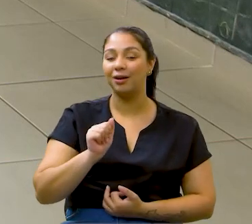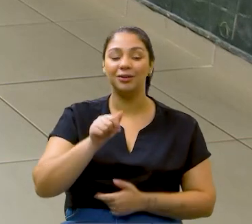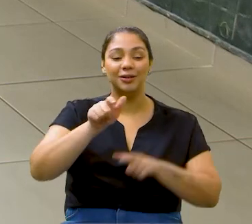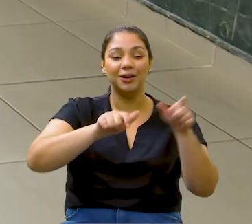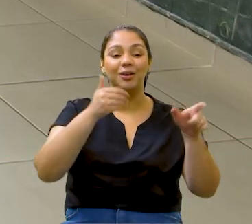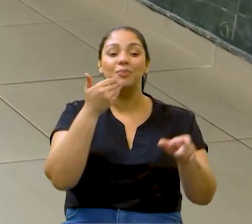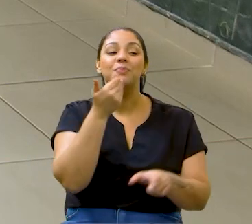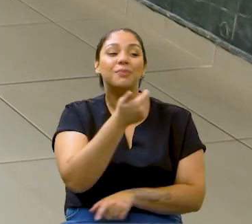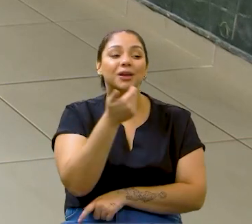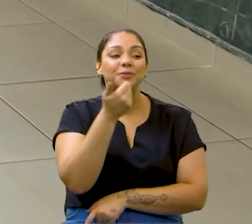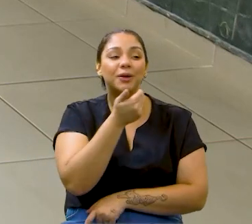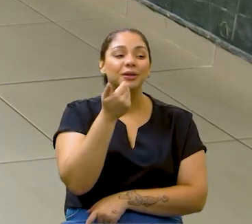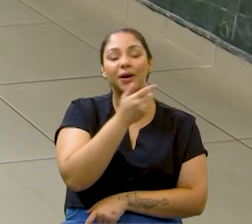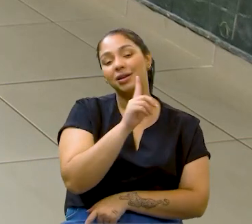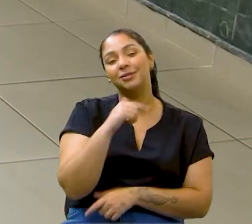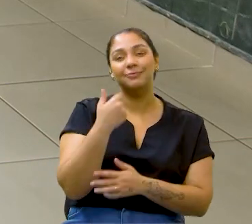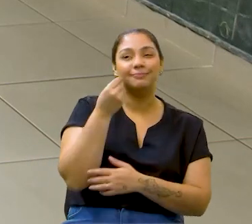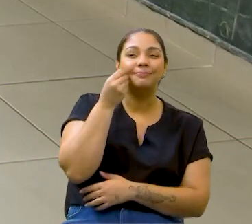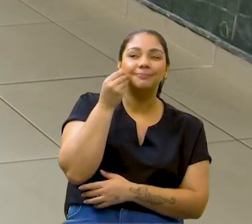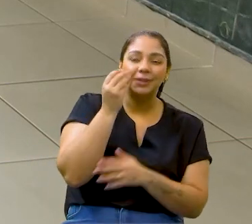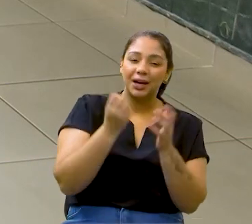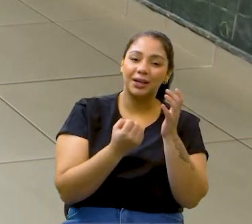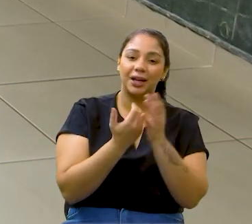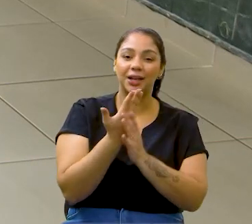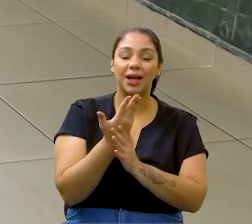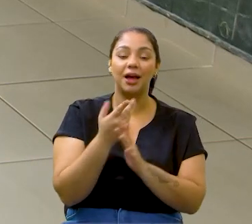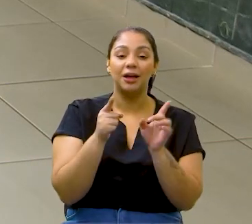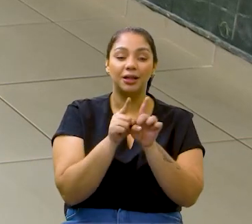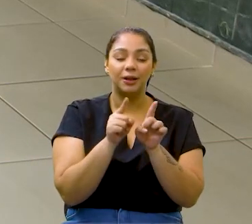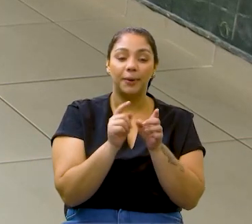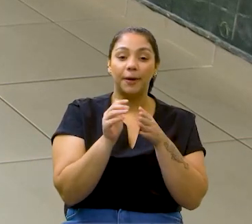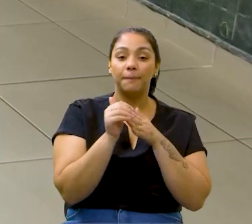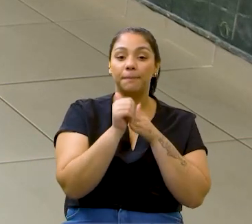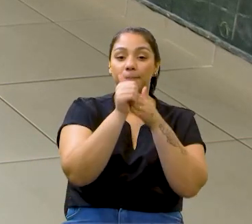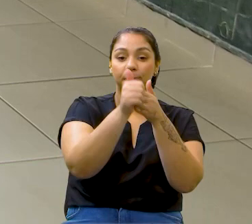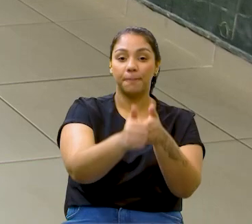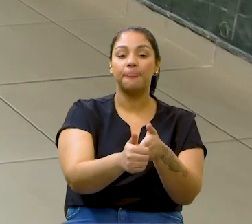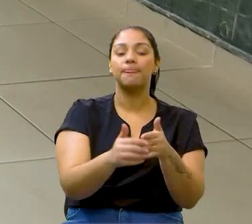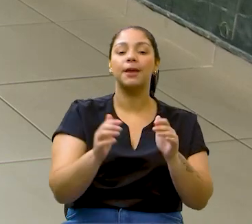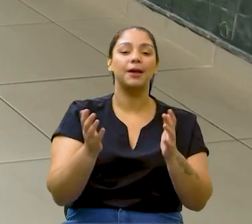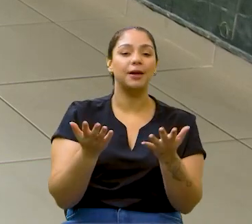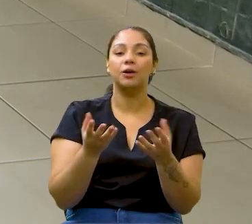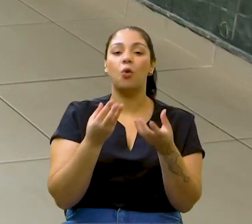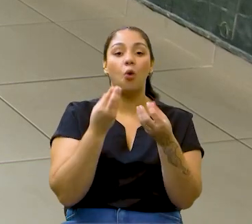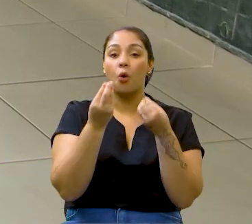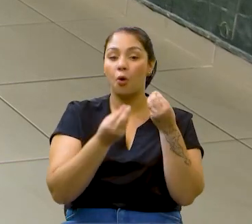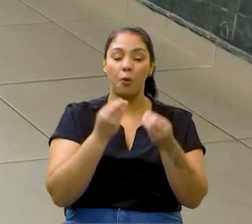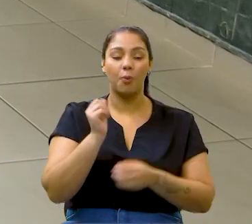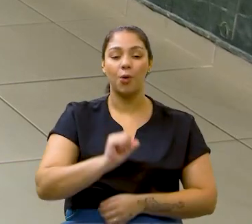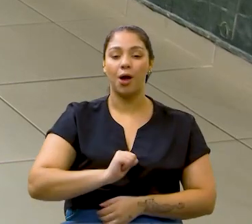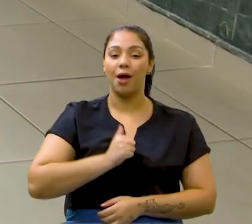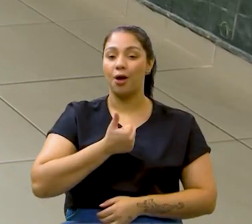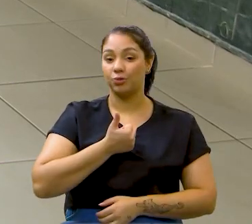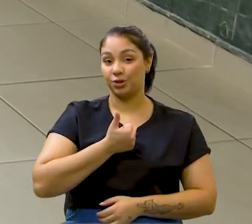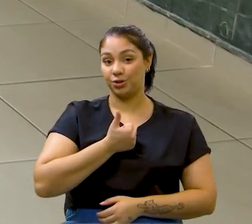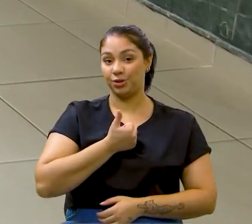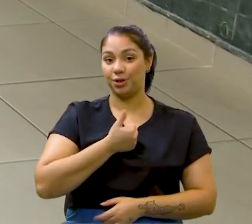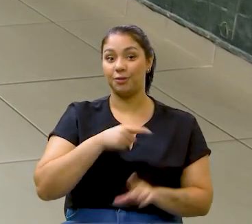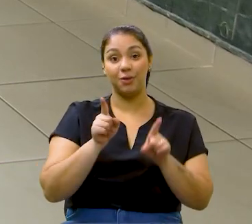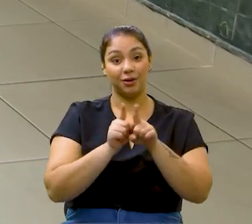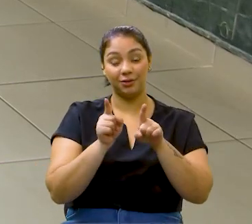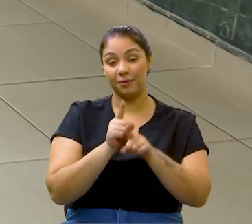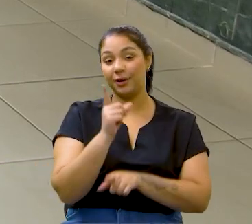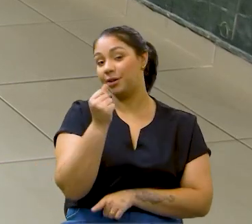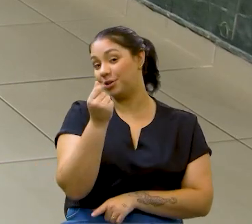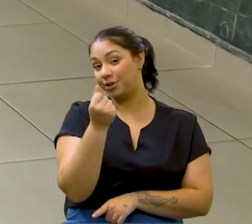tentando atender e tentando direcioná-las autoestima, eventualmente